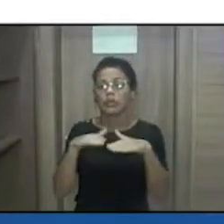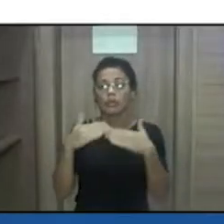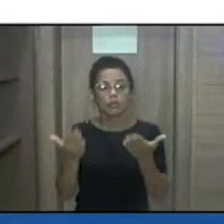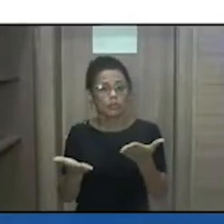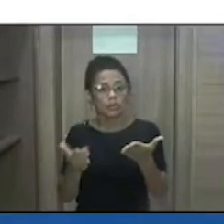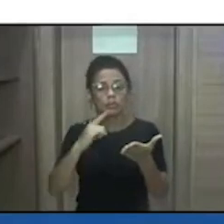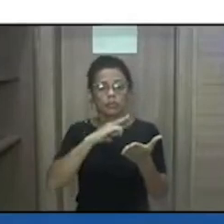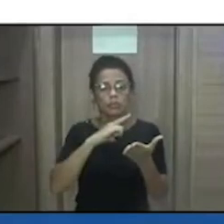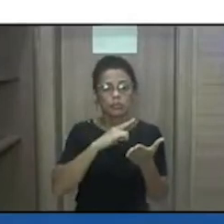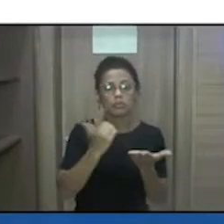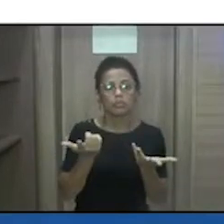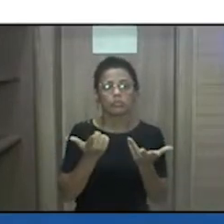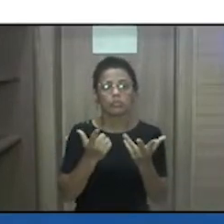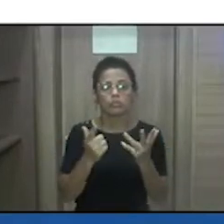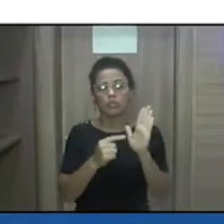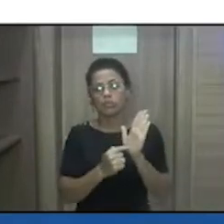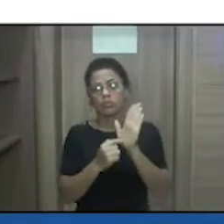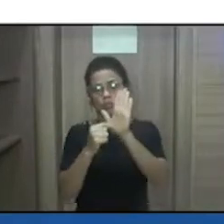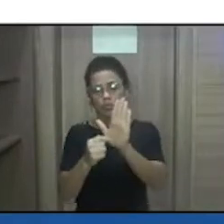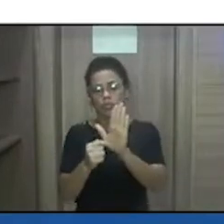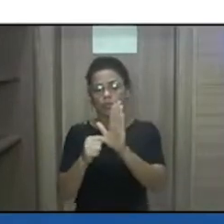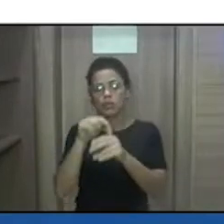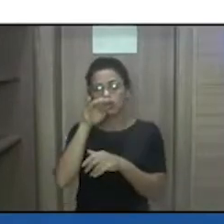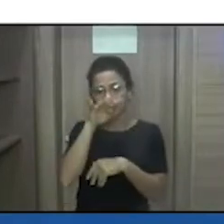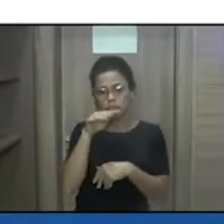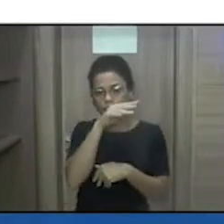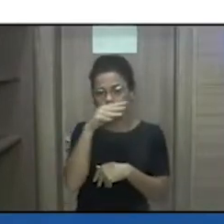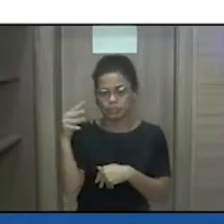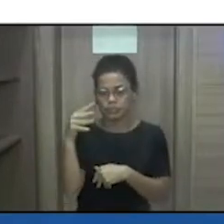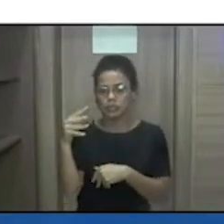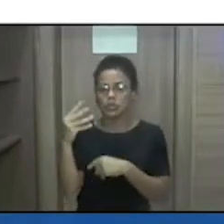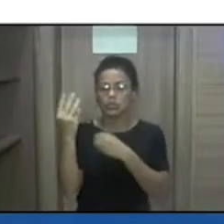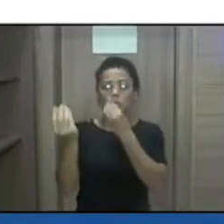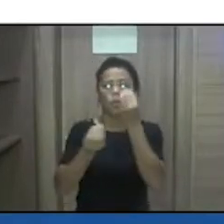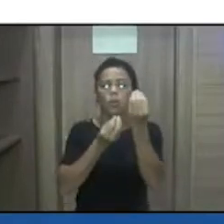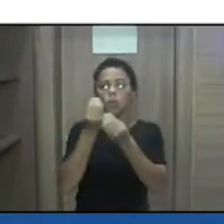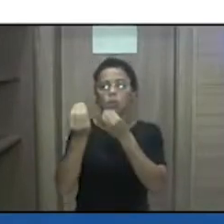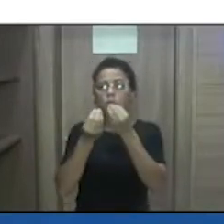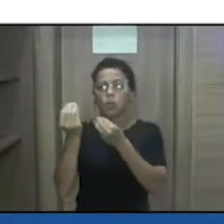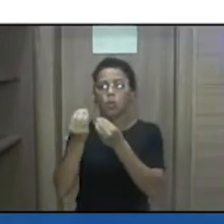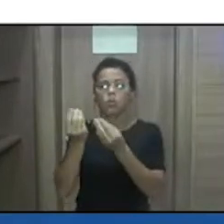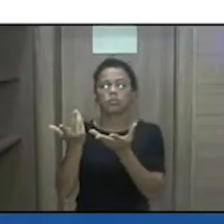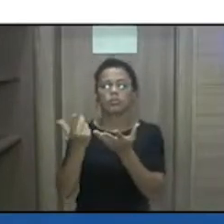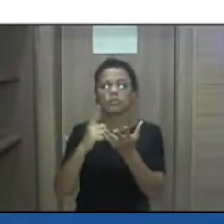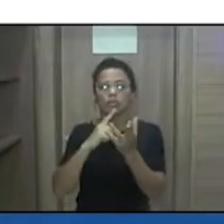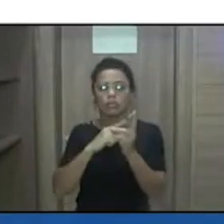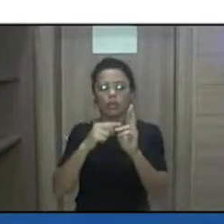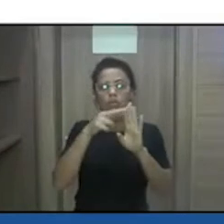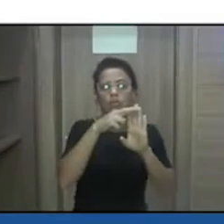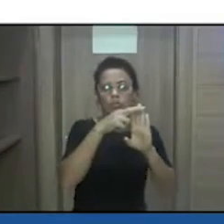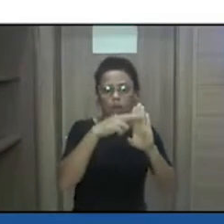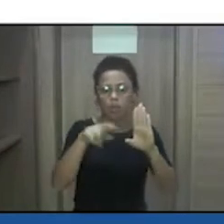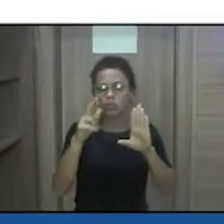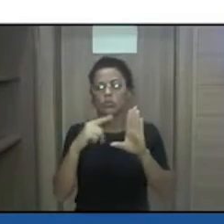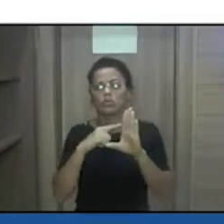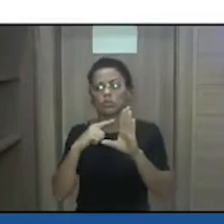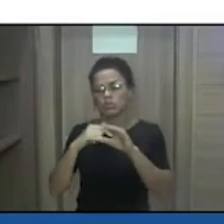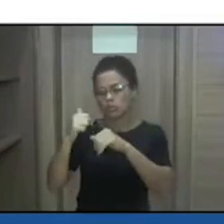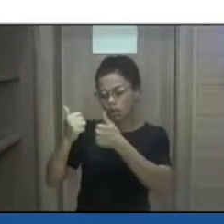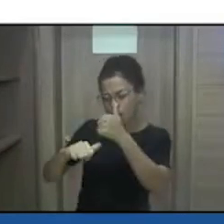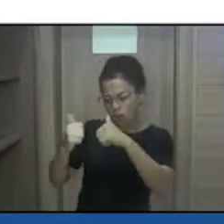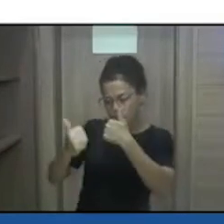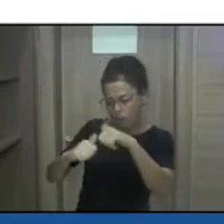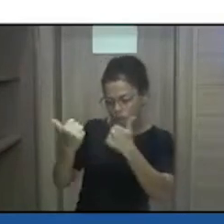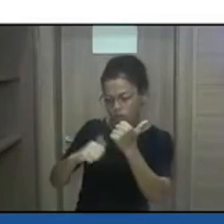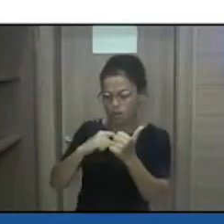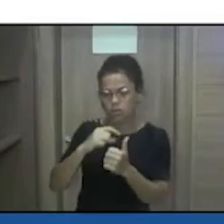Então, mostra, né, essa tabela vai mostrar o montante de recursos destinados. Então, na análise dos